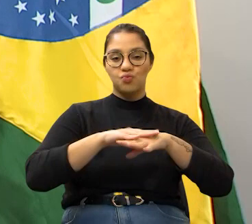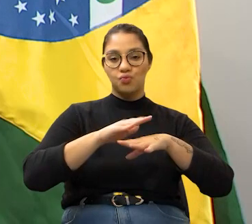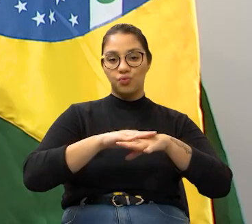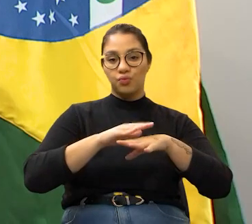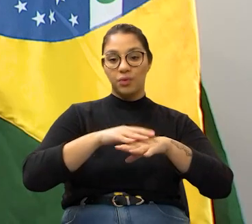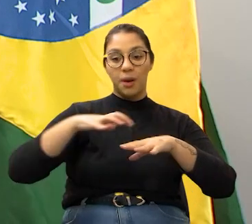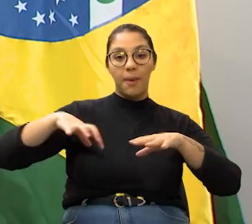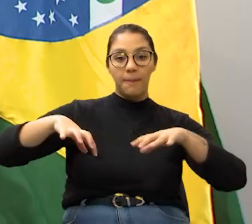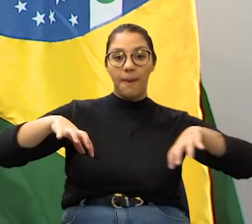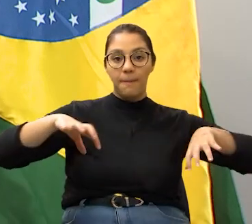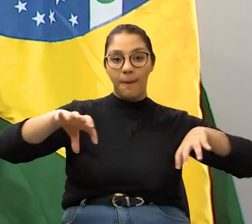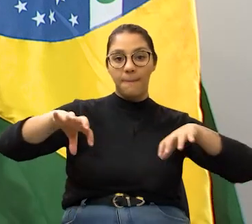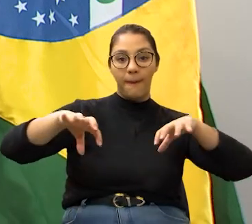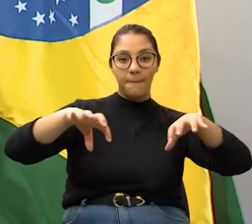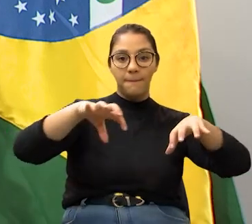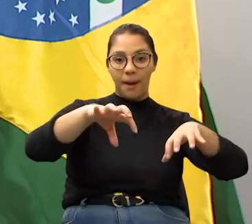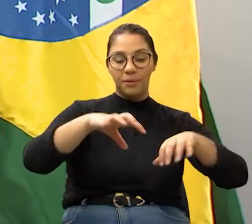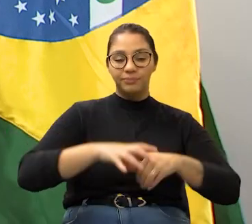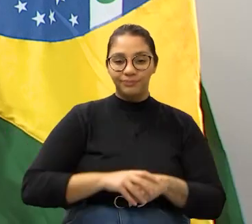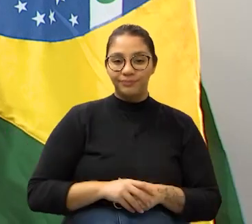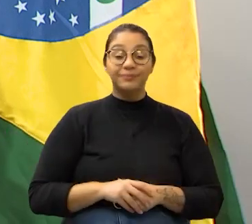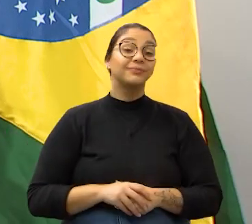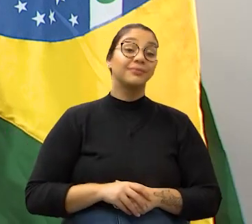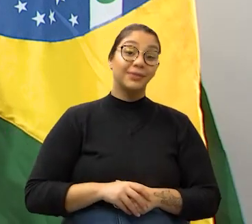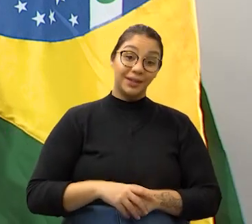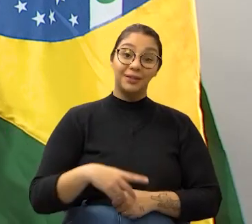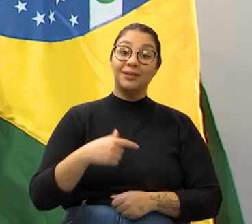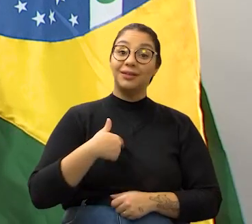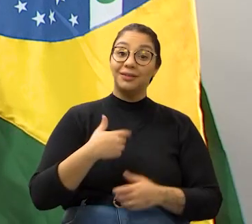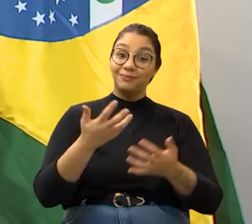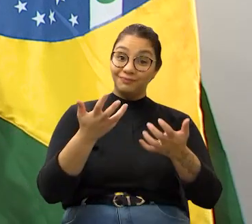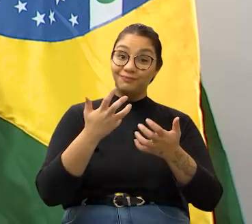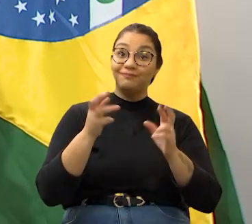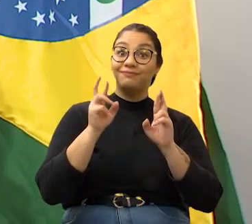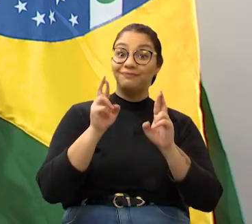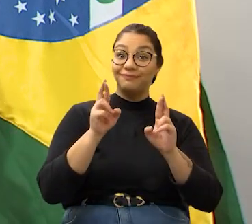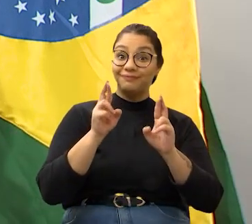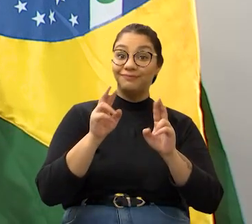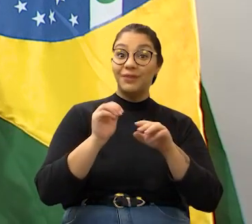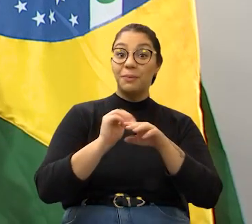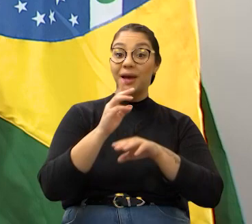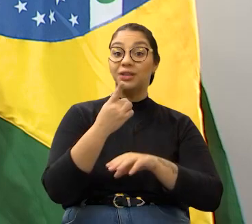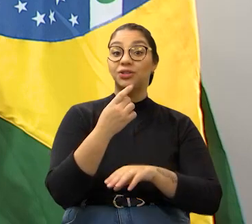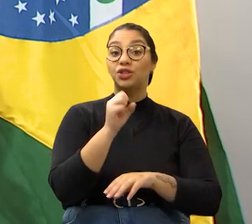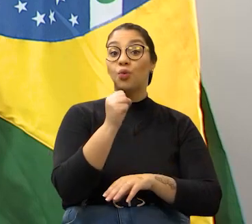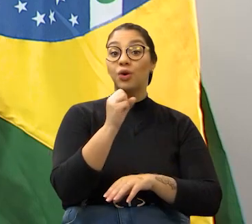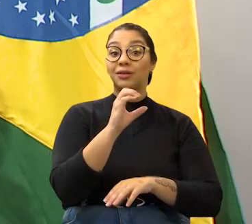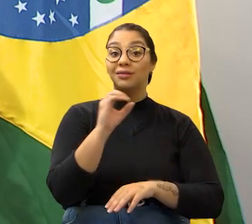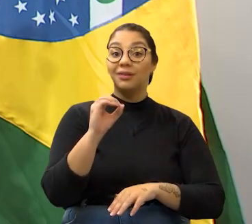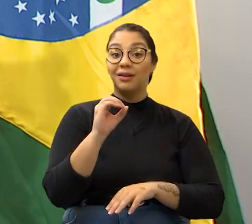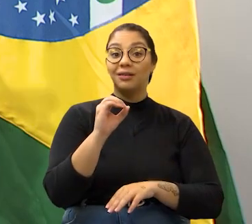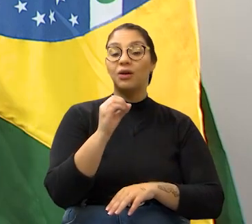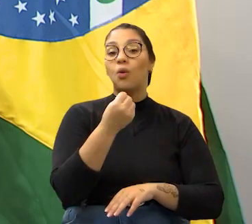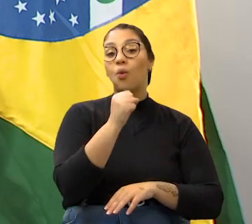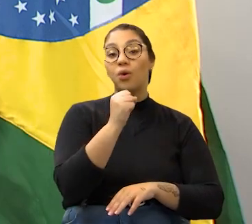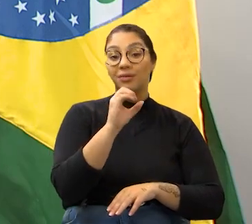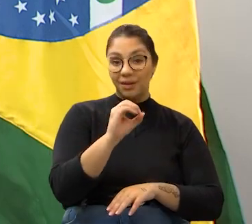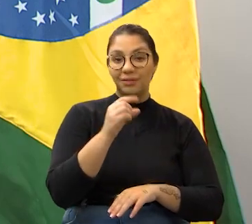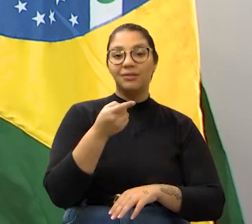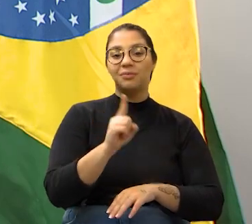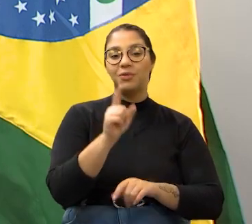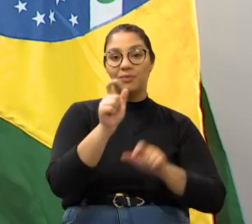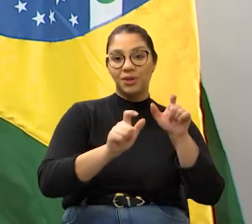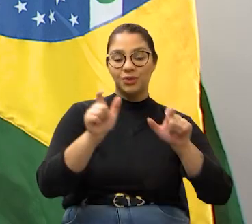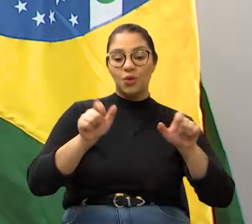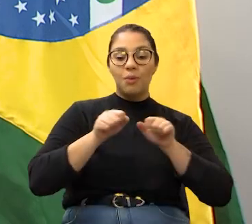atividades descentralizadas e a expectativa é atingir diretamente mais de 80 mil pessoas. E esses programas,